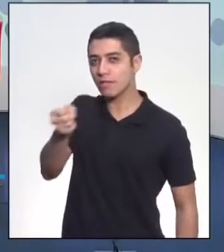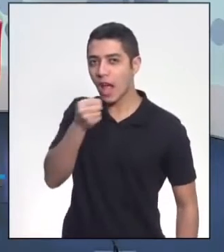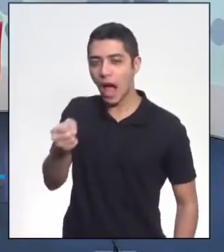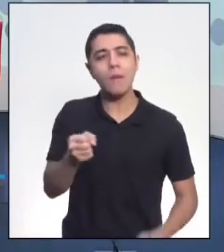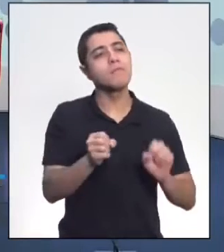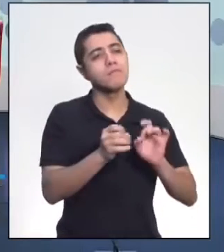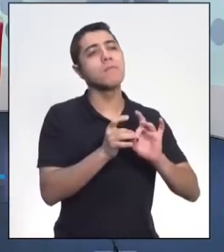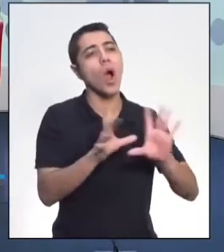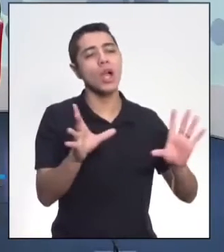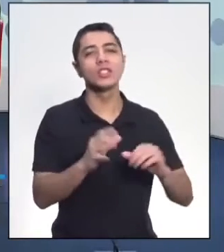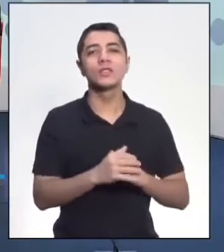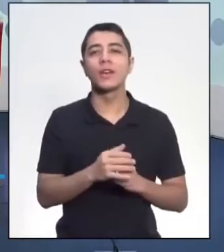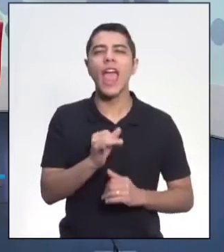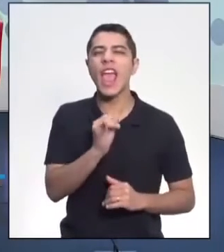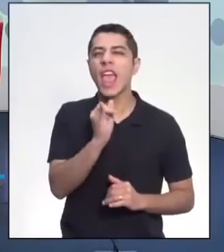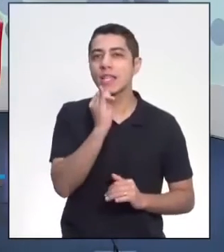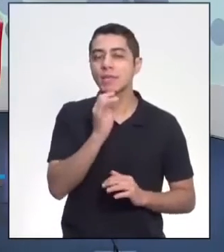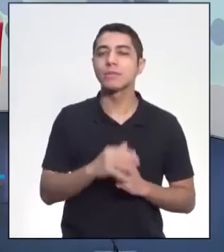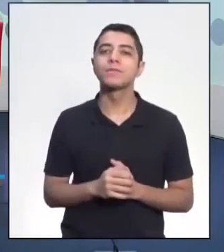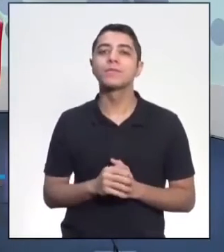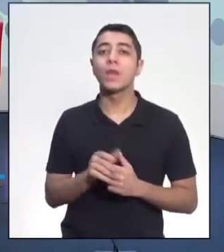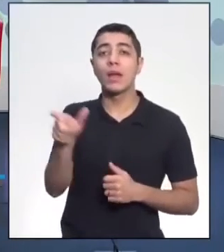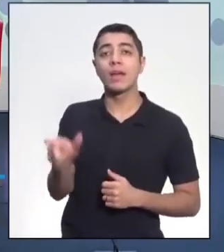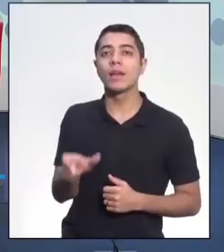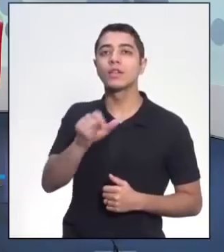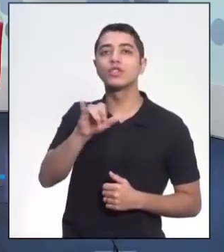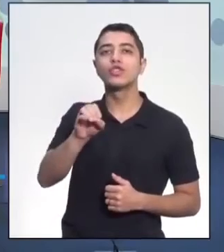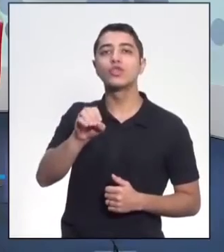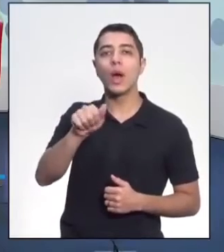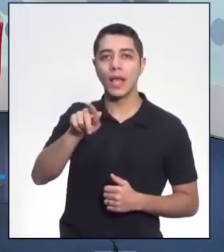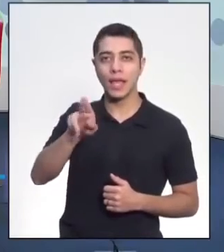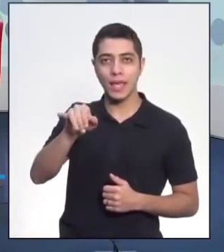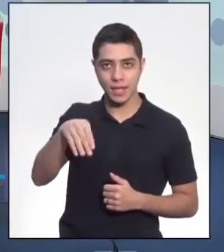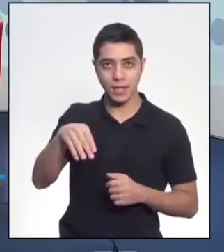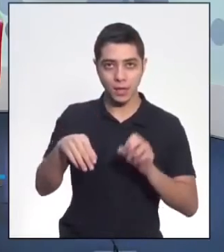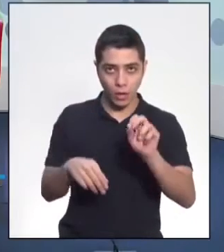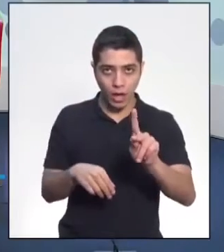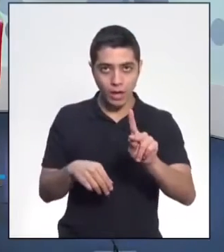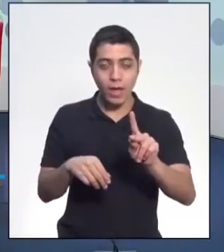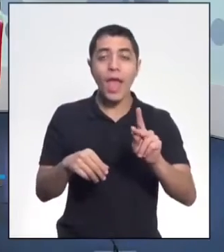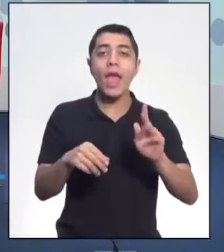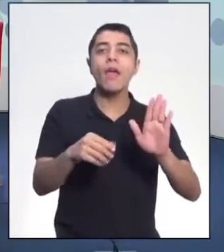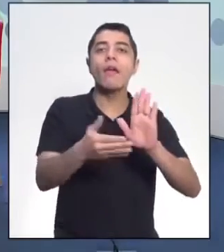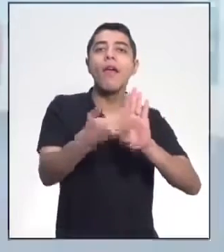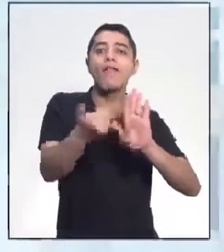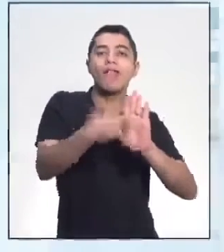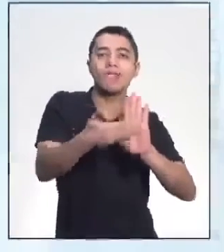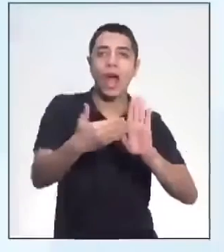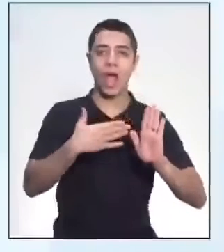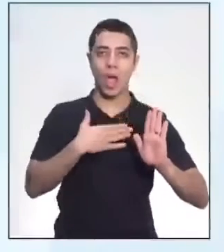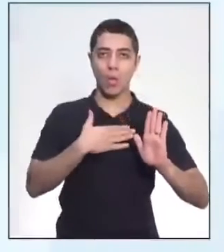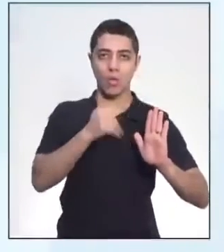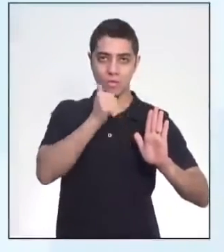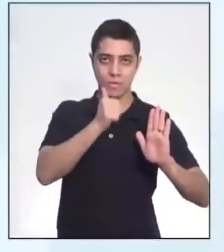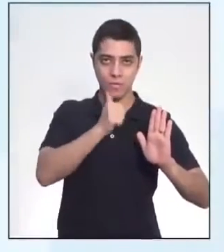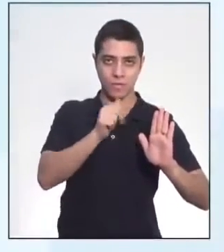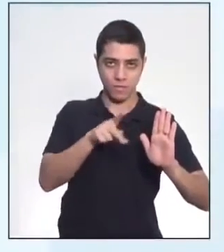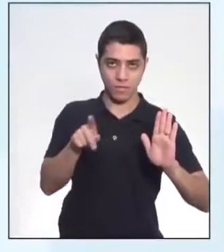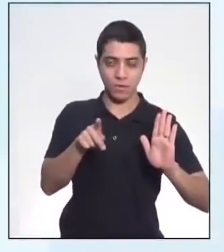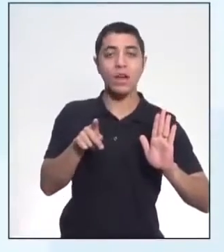favor. Joaquim, olha. Então, onde vocês virem aí, revista sou eu que lerei, onde está Joaquim, professor Mauro, tá? Vamos